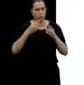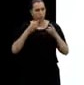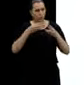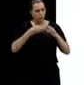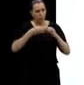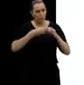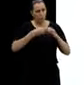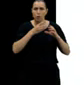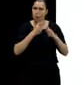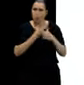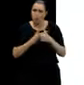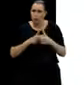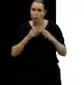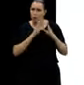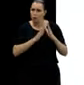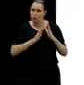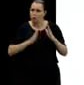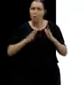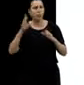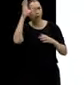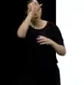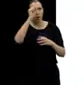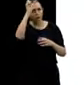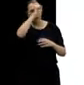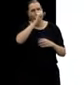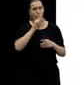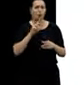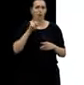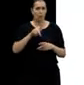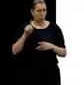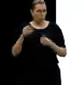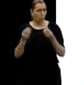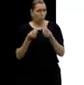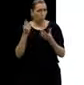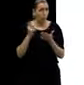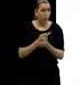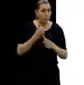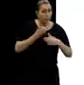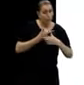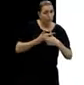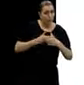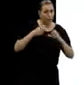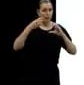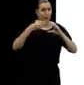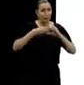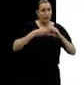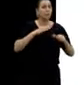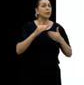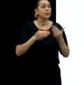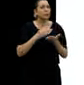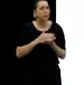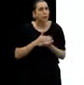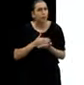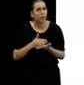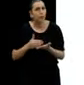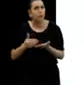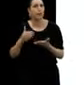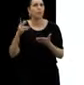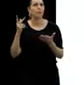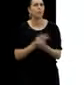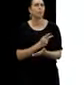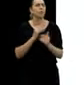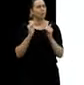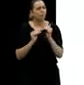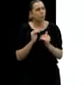dividindo. Vocês aprenderam agora com a prof. Helenise como ocorre essa divisão celular e, a partir de então, vai começar a acontecer